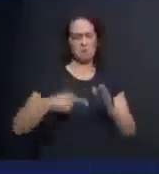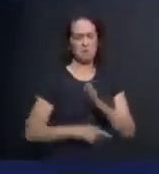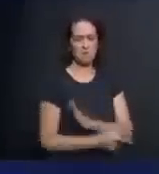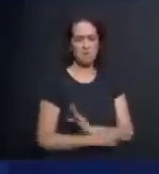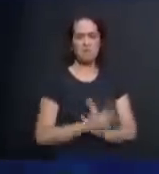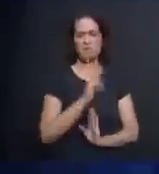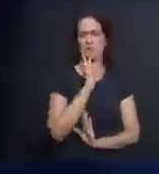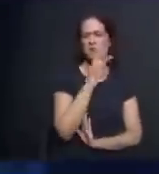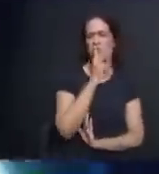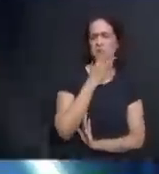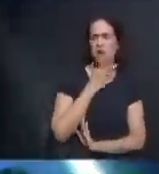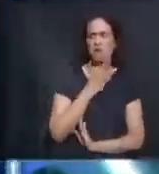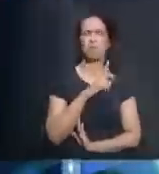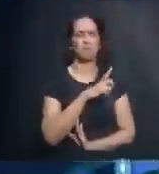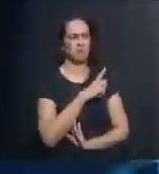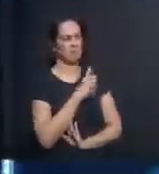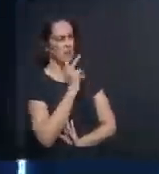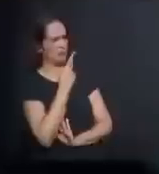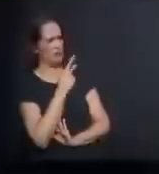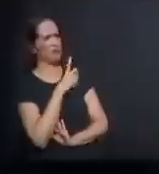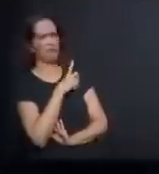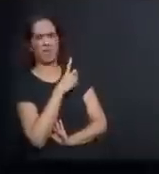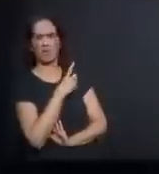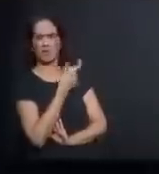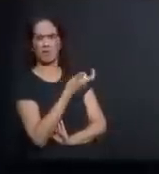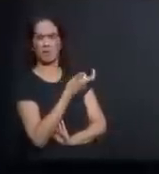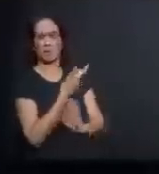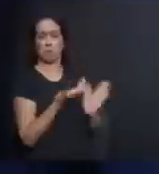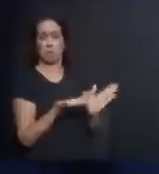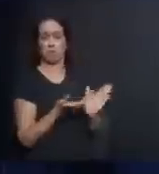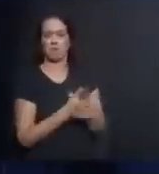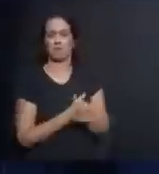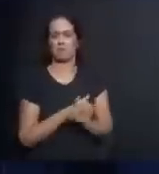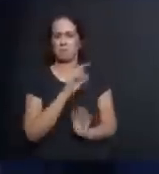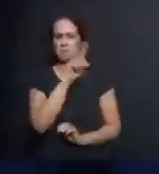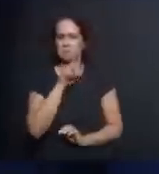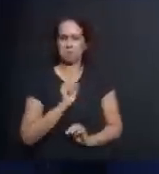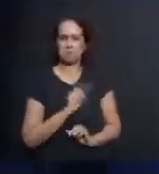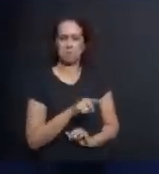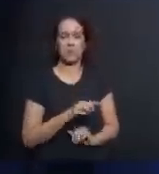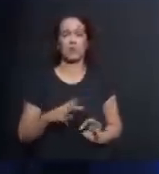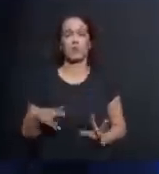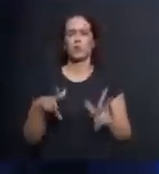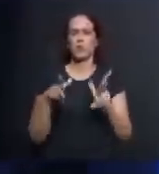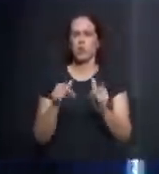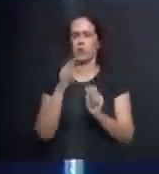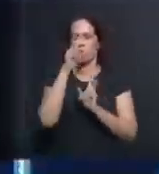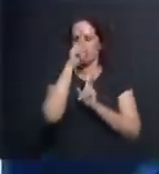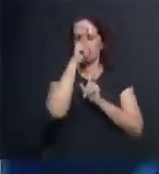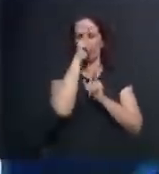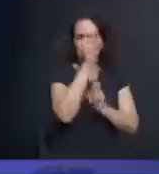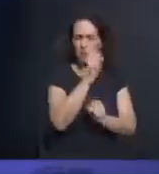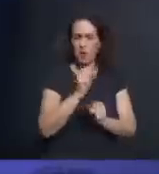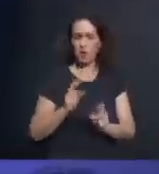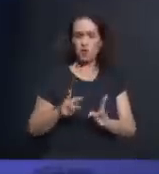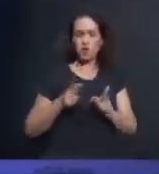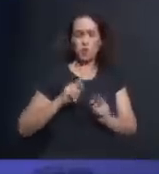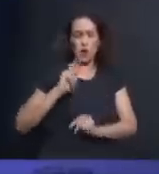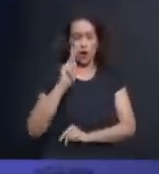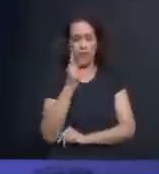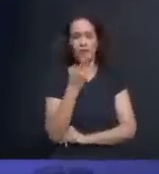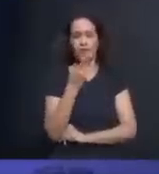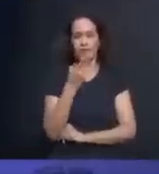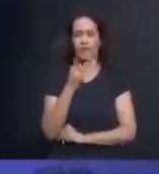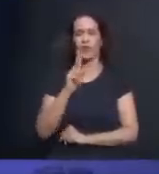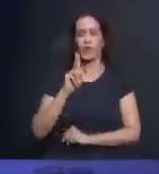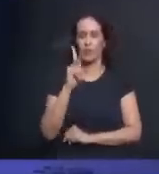assim, eu nem sei que existe isso. Já imaginou todo mundo forte igual Hulk, todo mundo trepando nas coisas